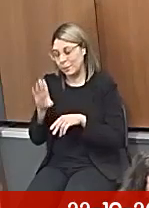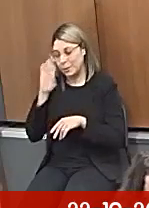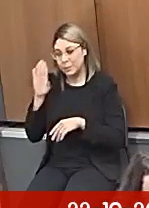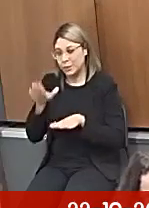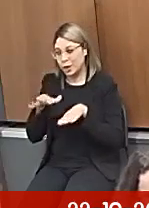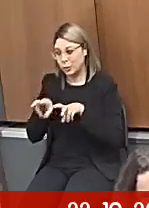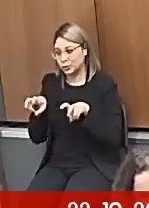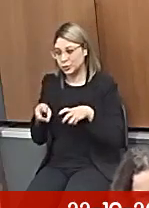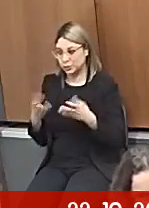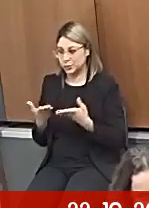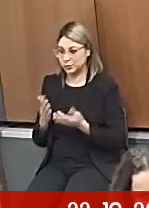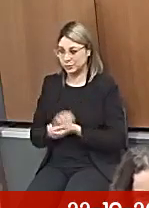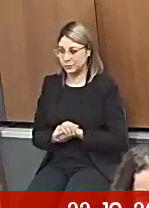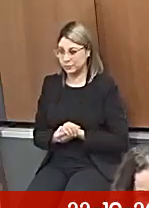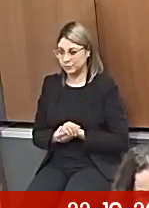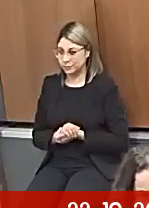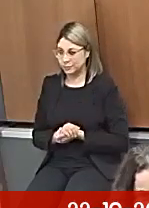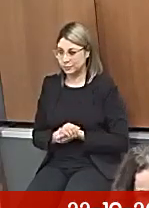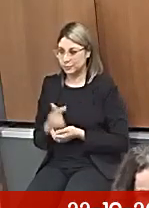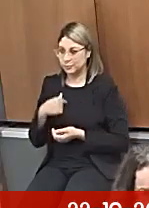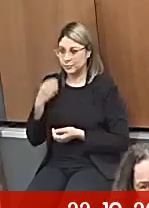né?